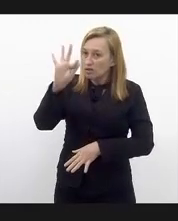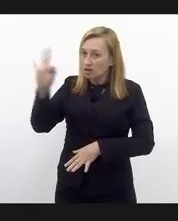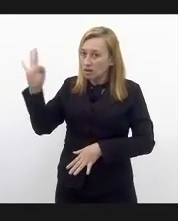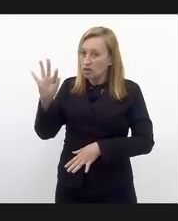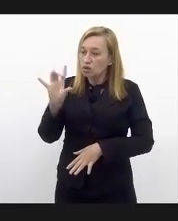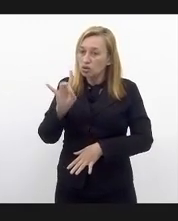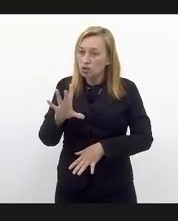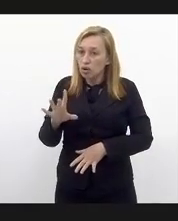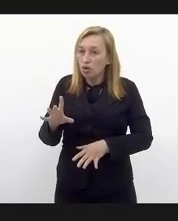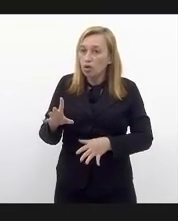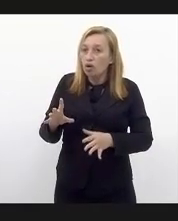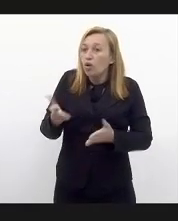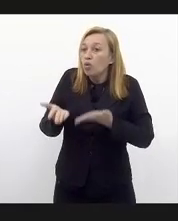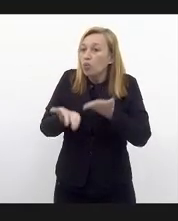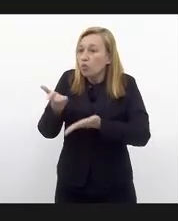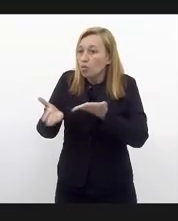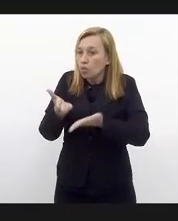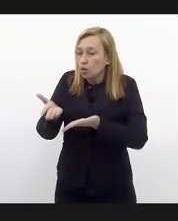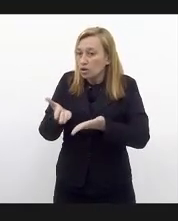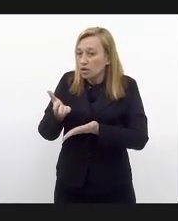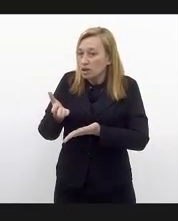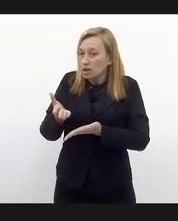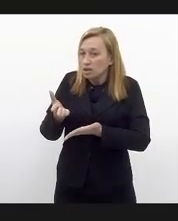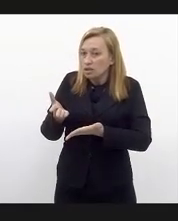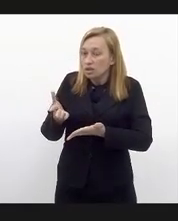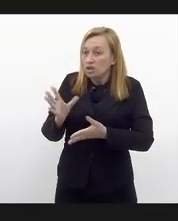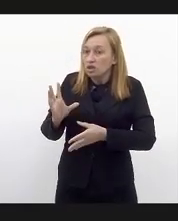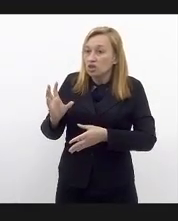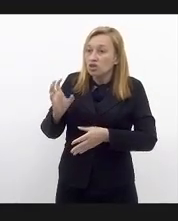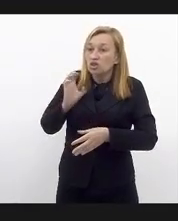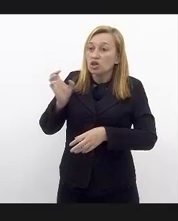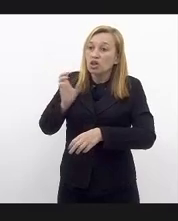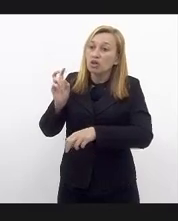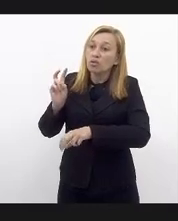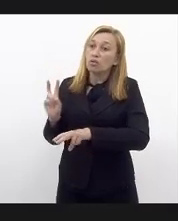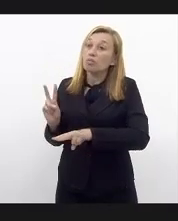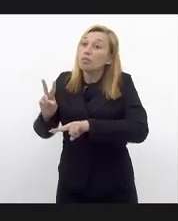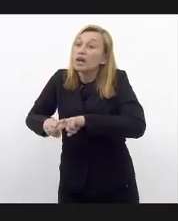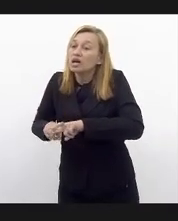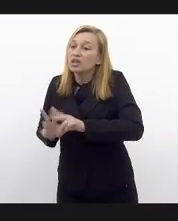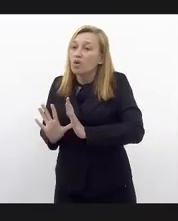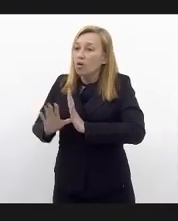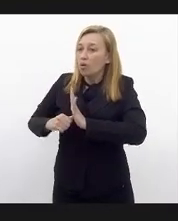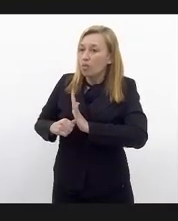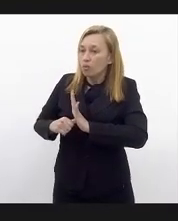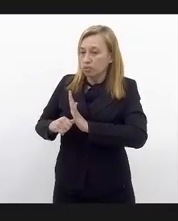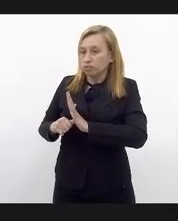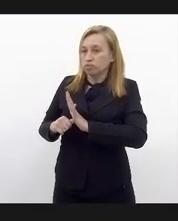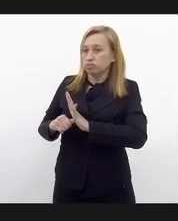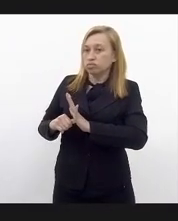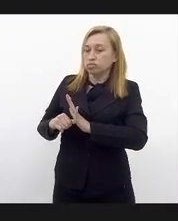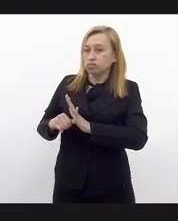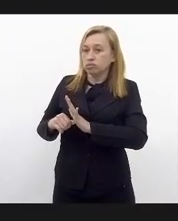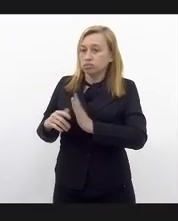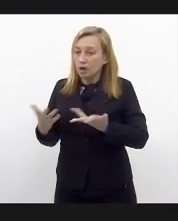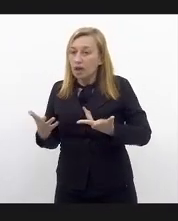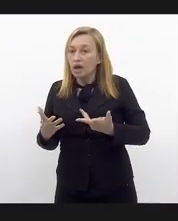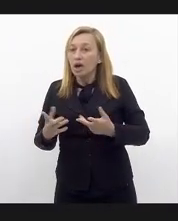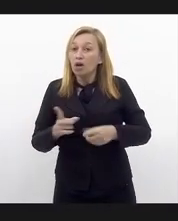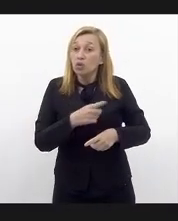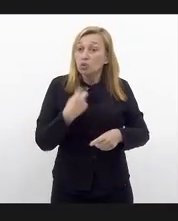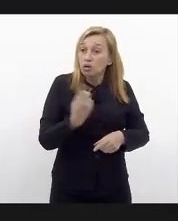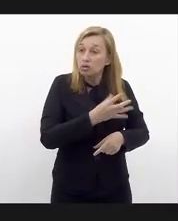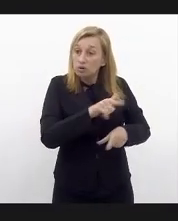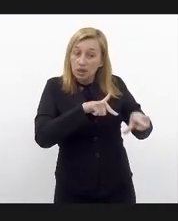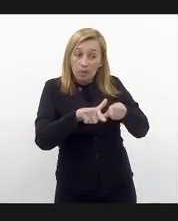colarinho-branco a polícia civil o país manada com a PM o dia a dia nas ruas o nosso estado foi objeto de estudo do